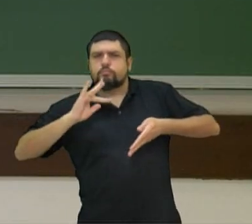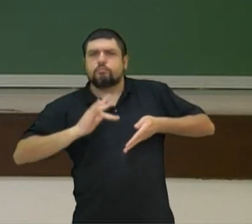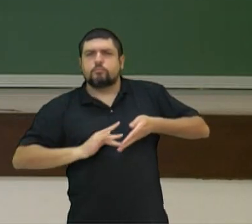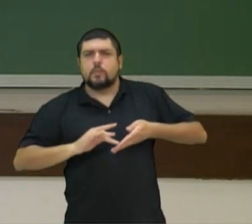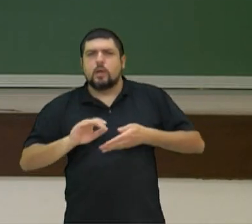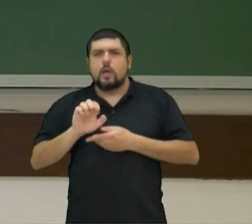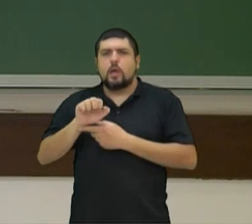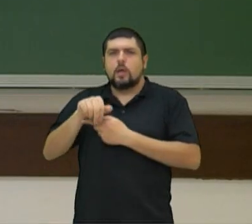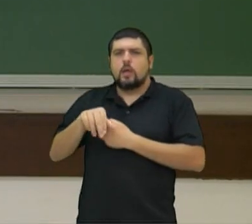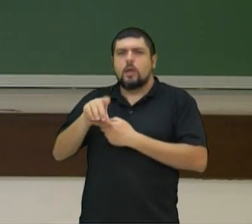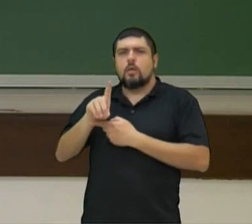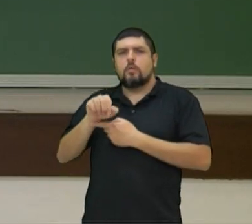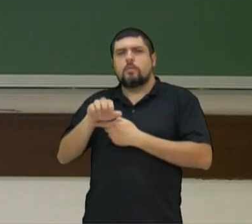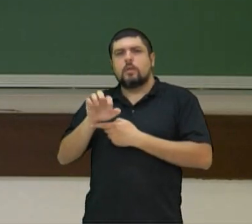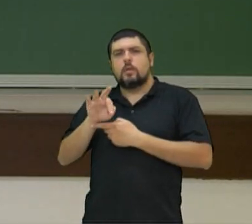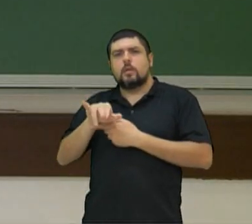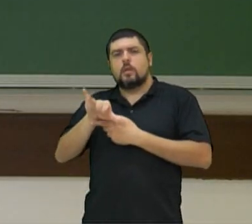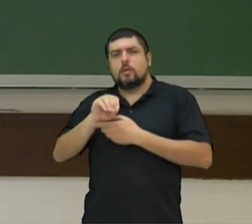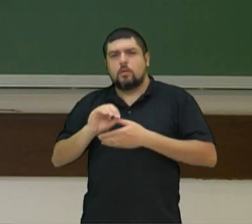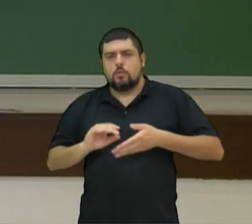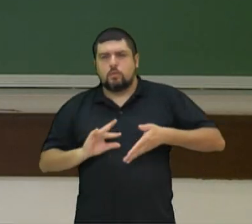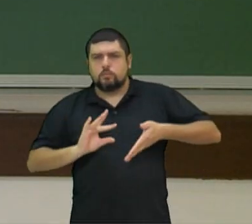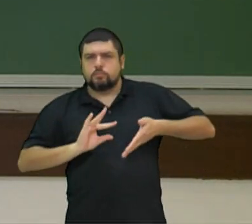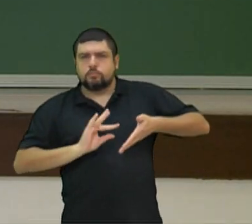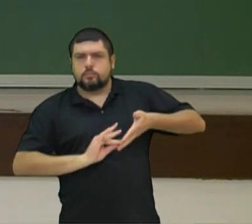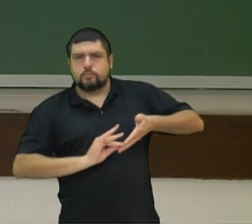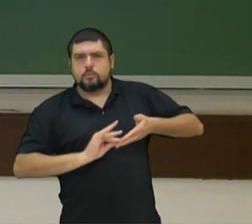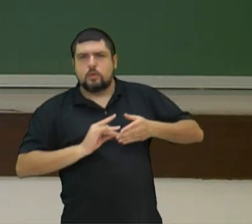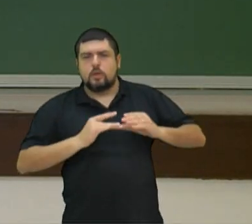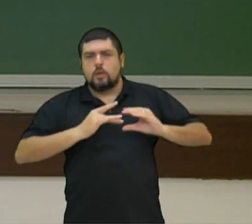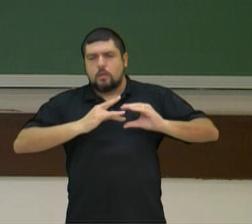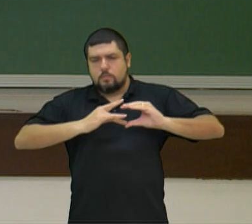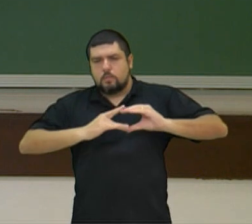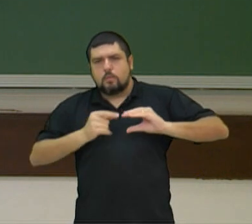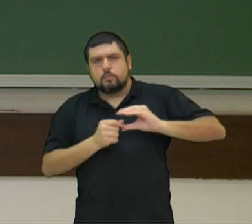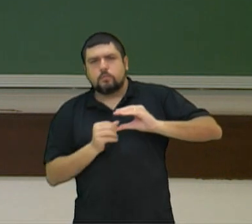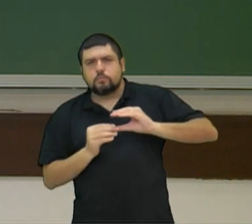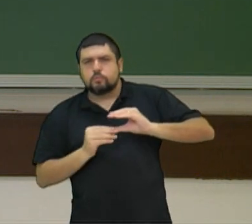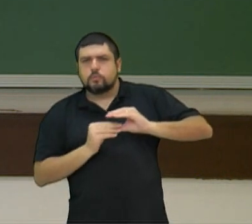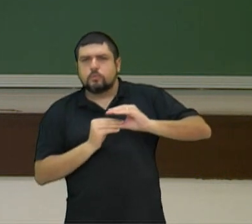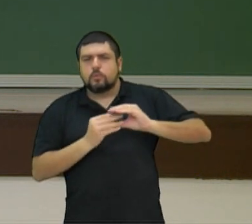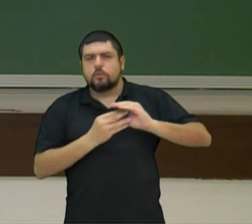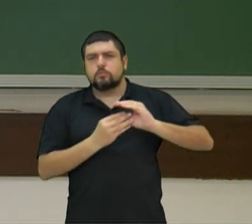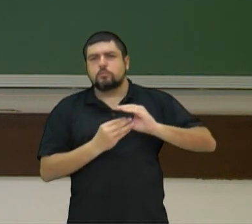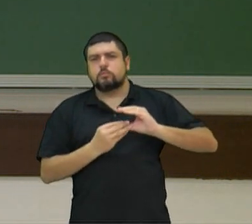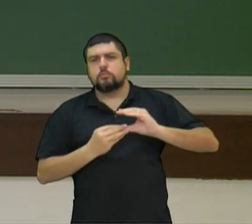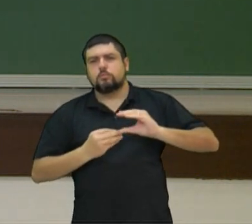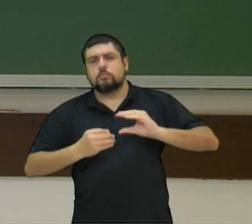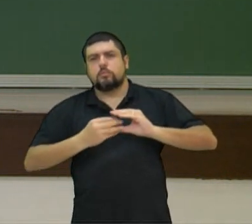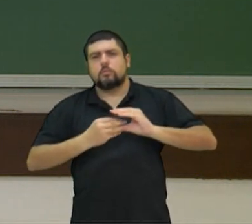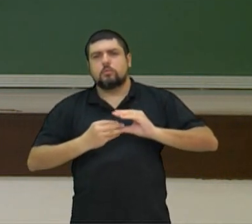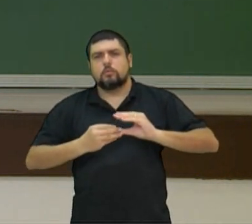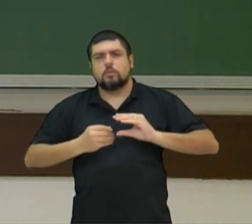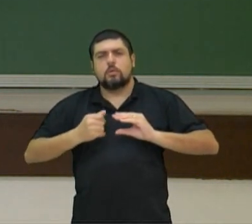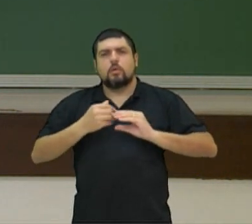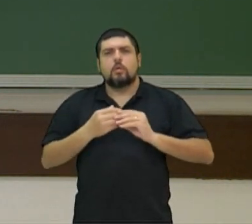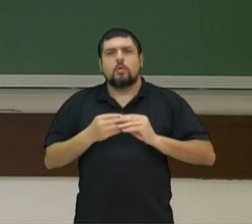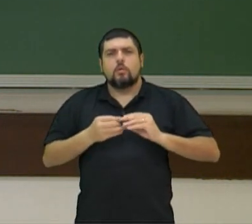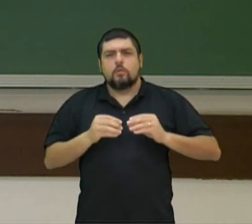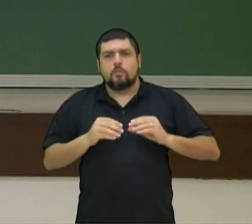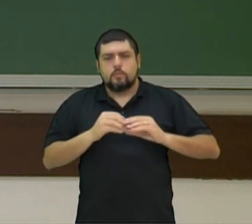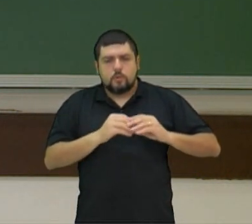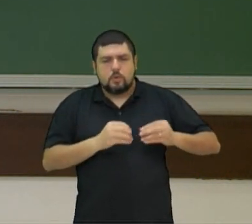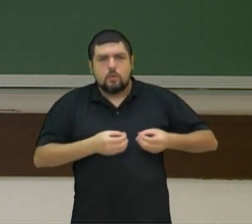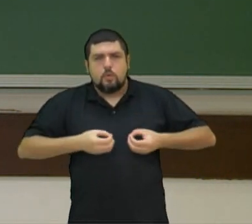camadas, né, que contém sangue no seu interior. Elas vão descamar e vão carregar junto aquele